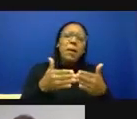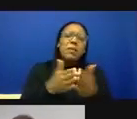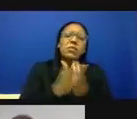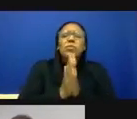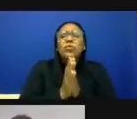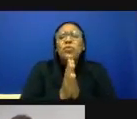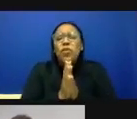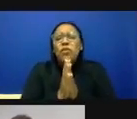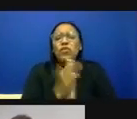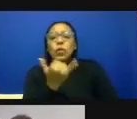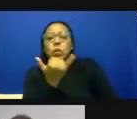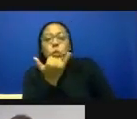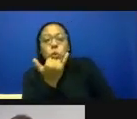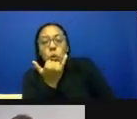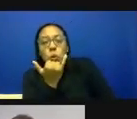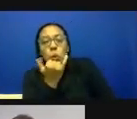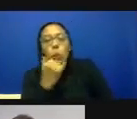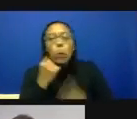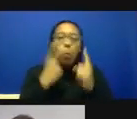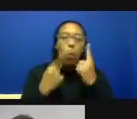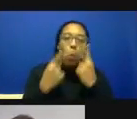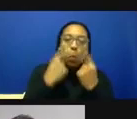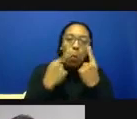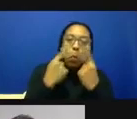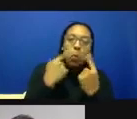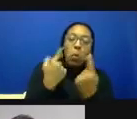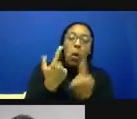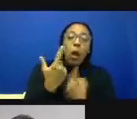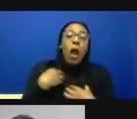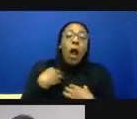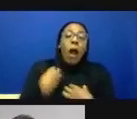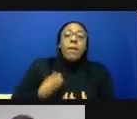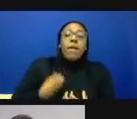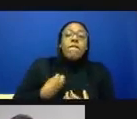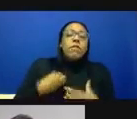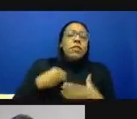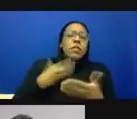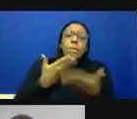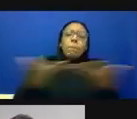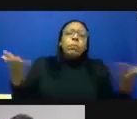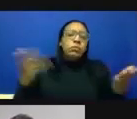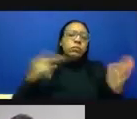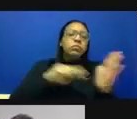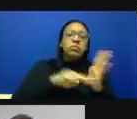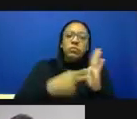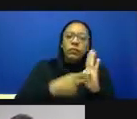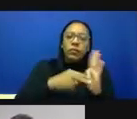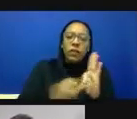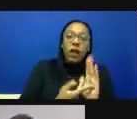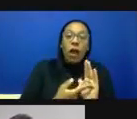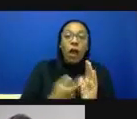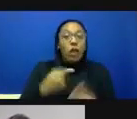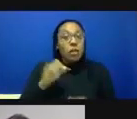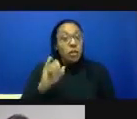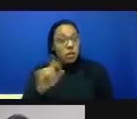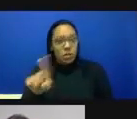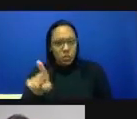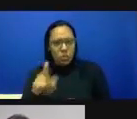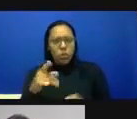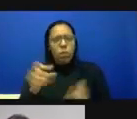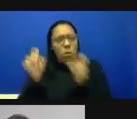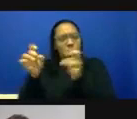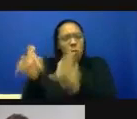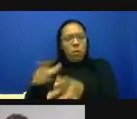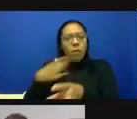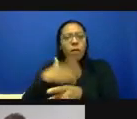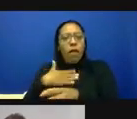vezes fala que a vida vai perder o sentido, às vezes até ameaça de se matar, e por aí vai. São vários tipos de violência que o homem,